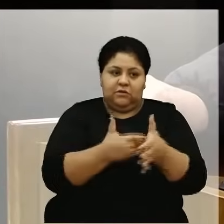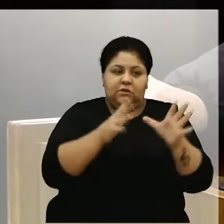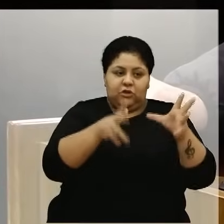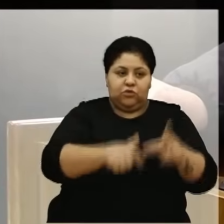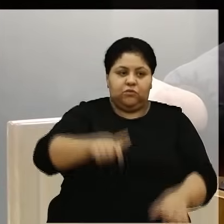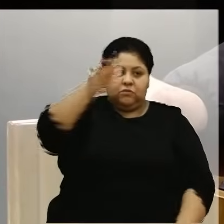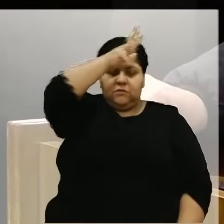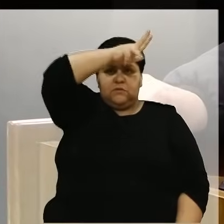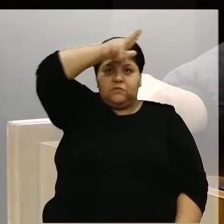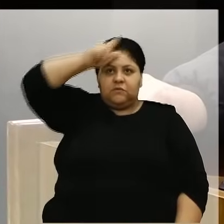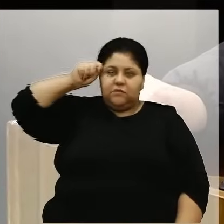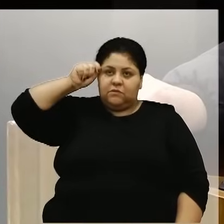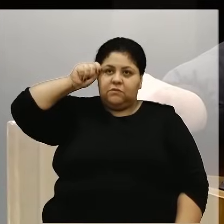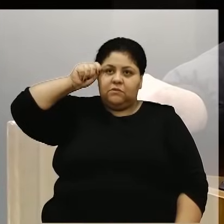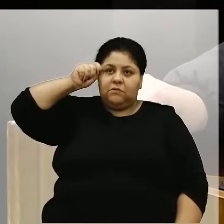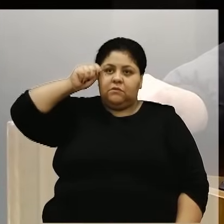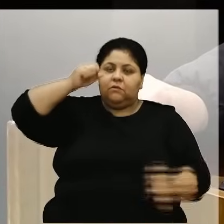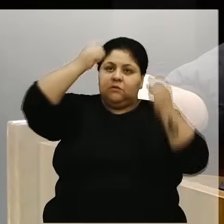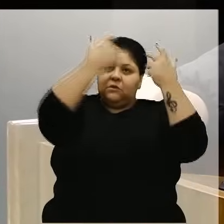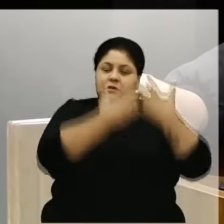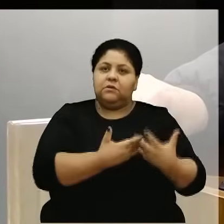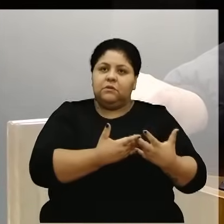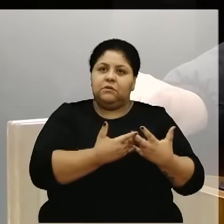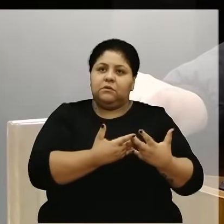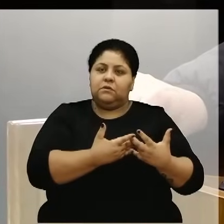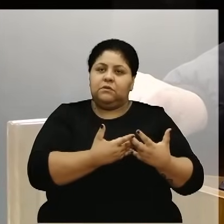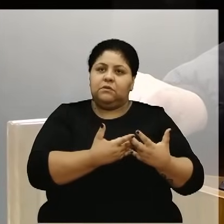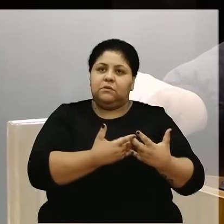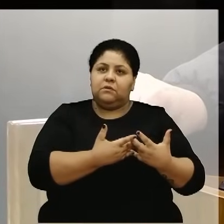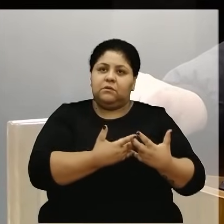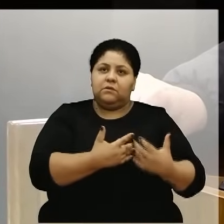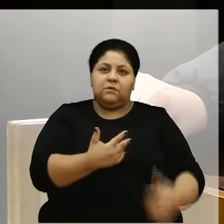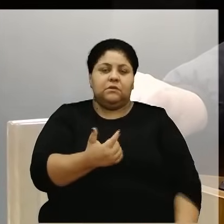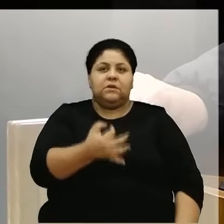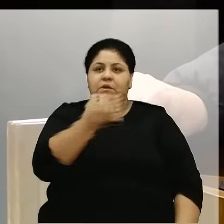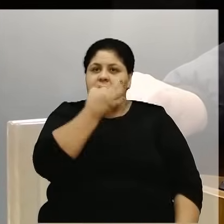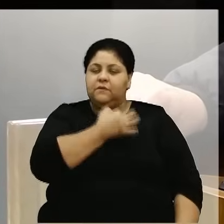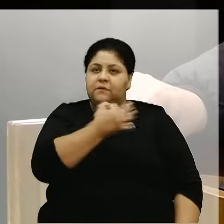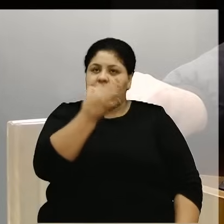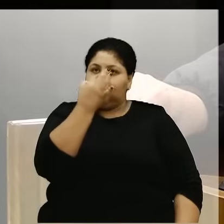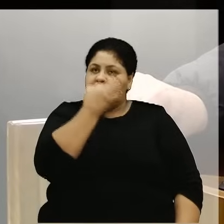prefeito e nós estamos aqui trazendo. Caxias não pode se dar o luxo de